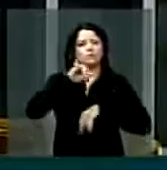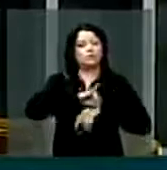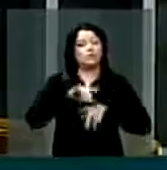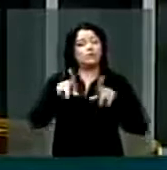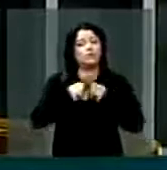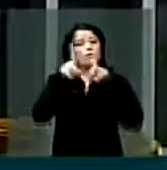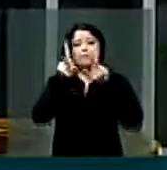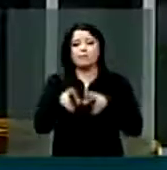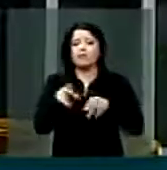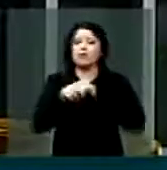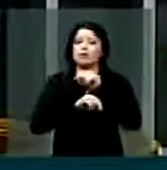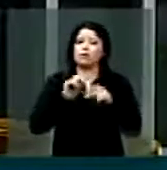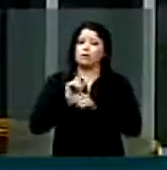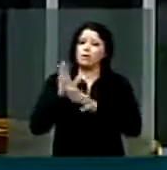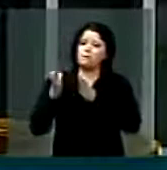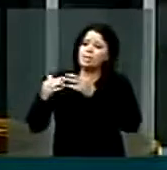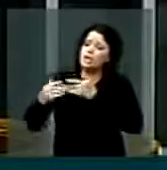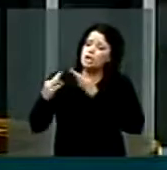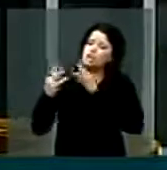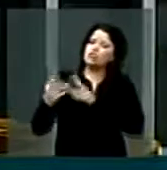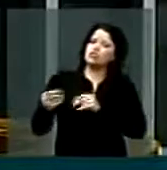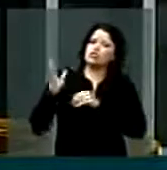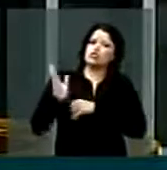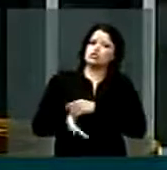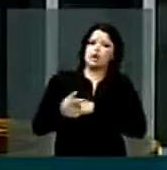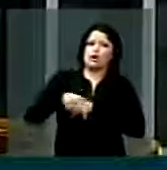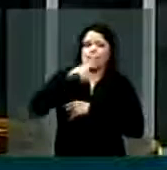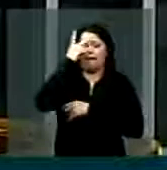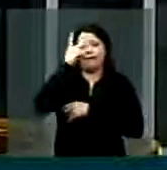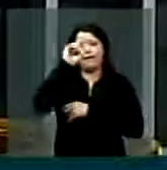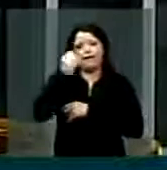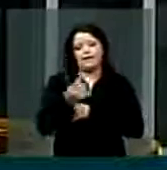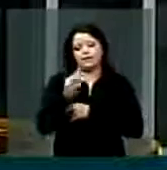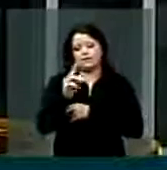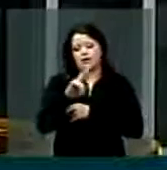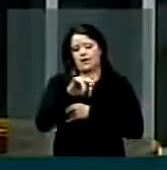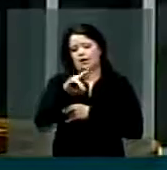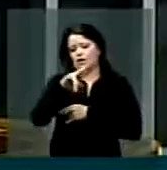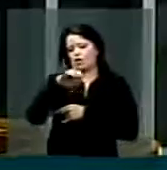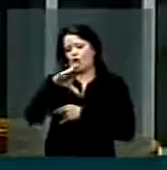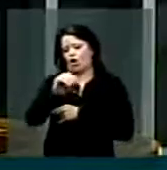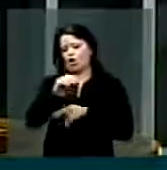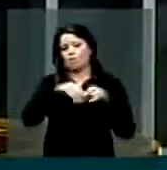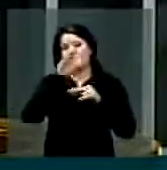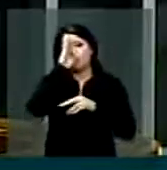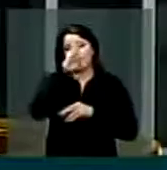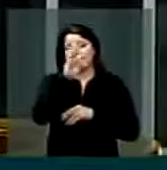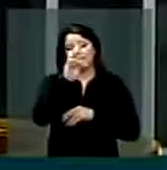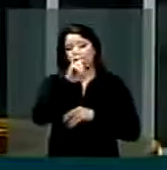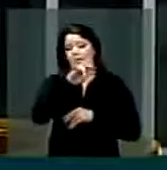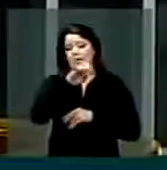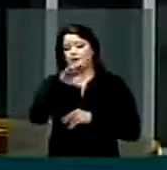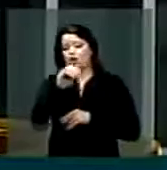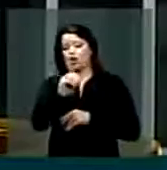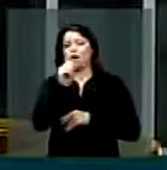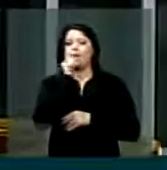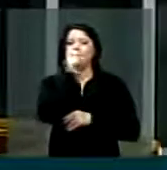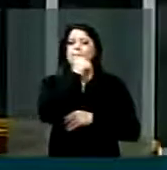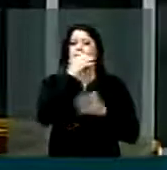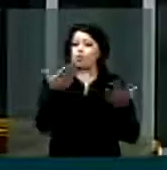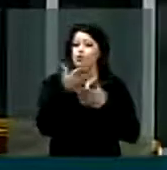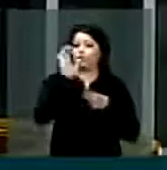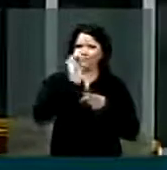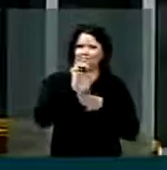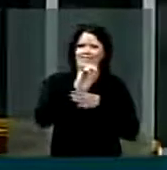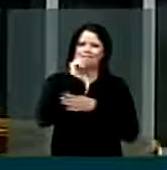também atende uma reivindicação dos ex-territórios, especialmente o ex-território federal do Amapá, hoje Estado do